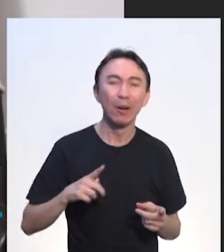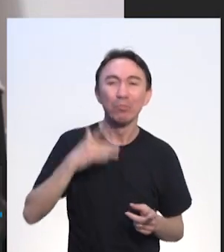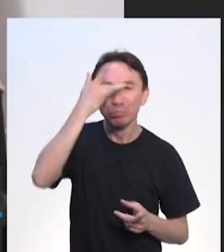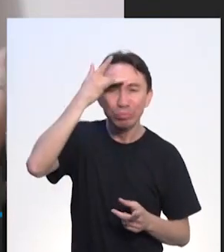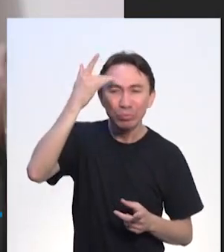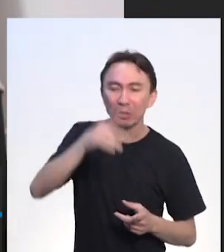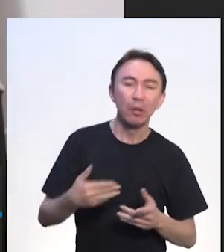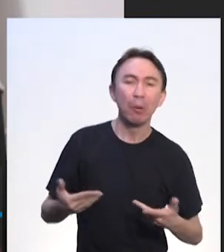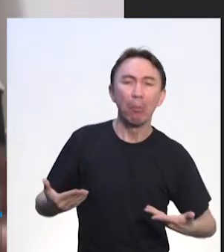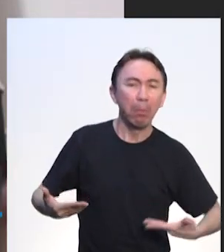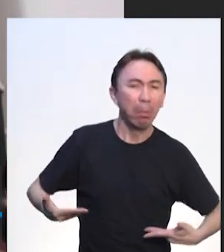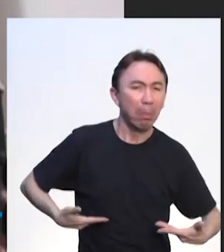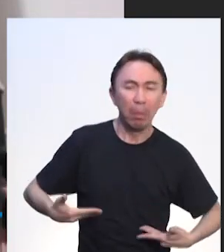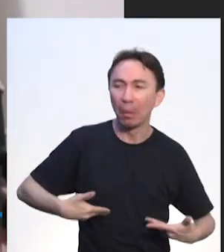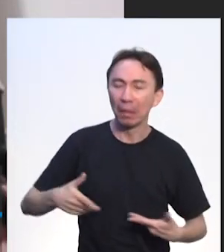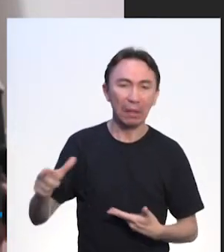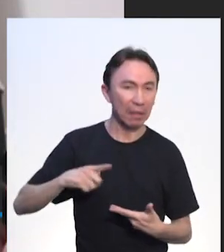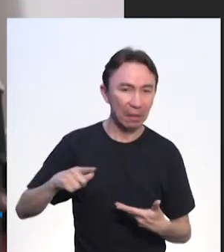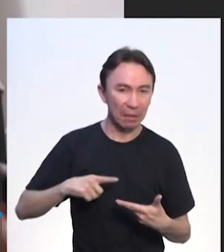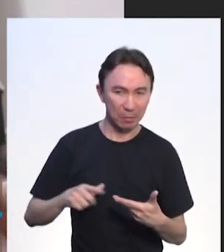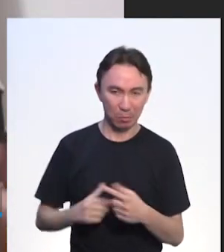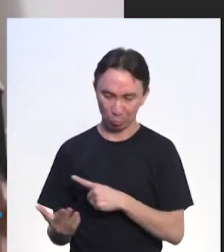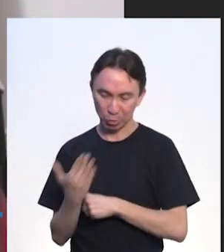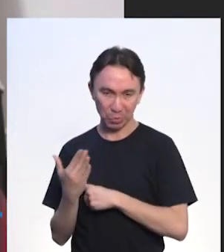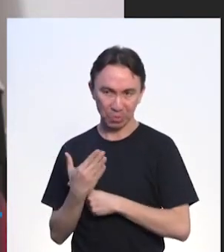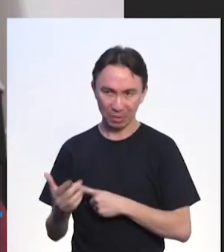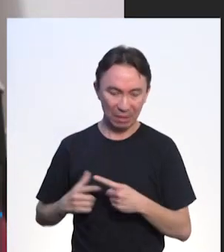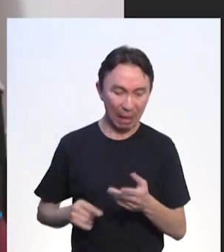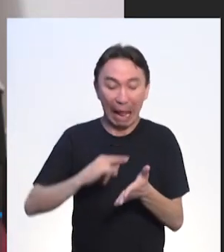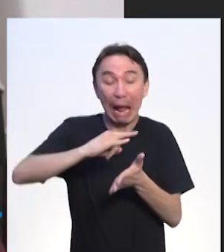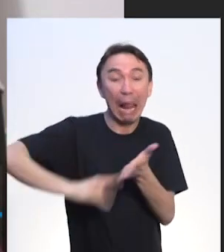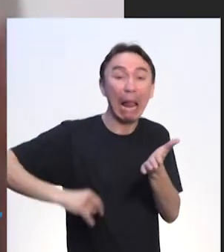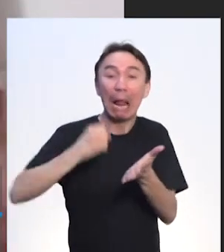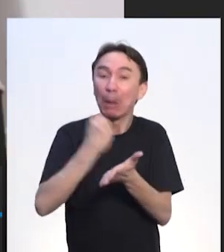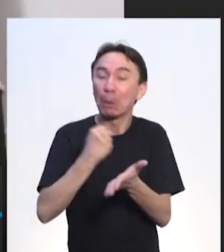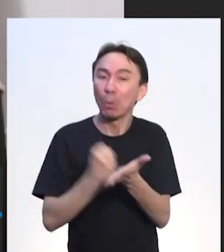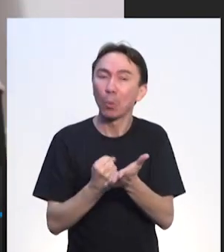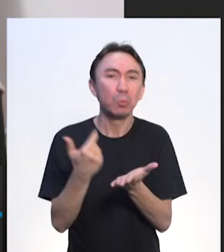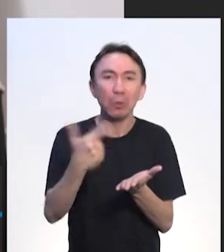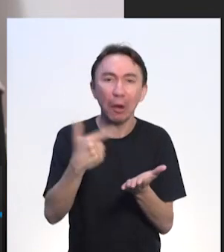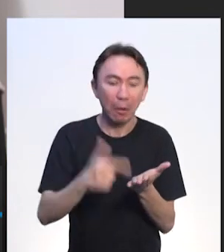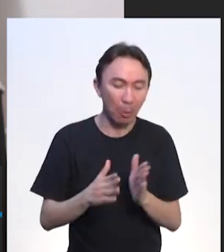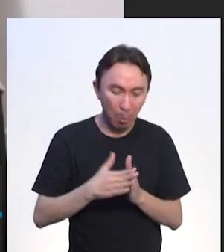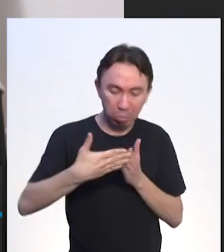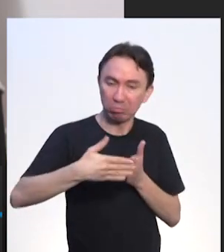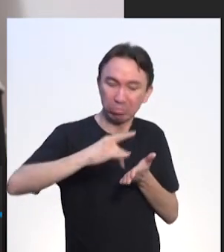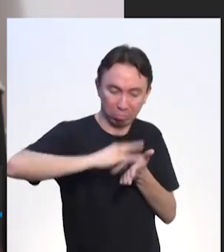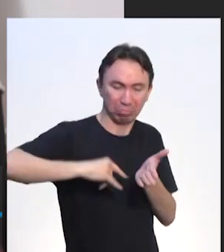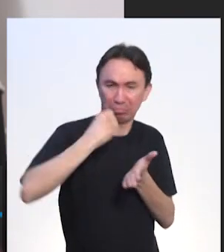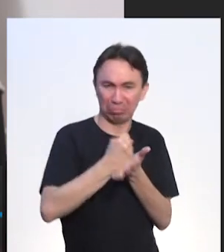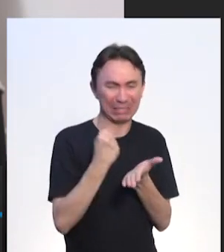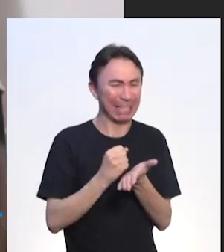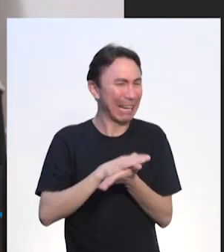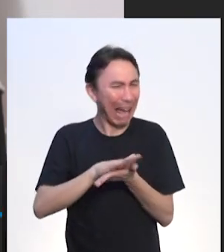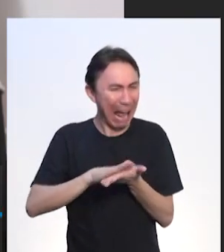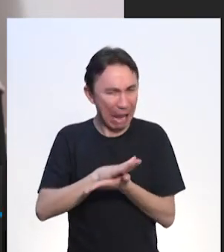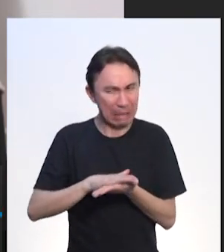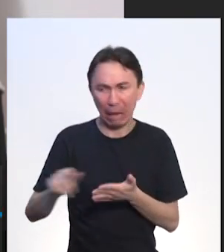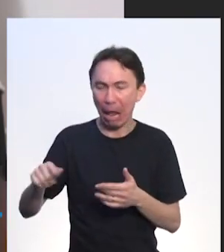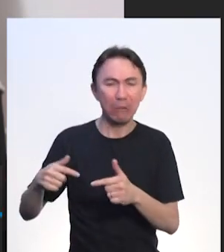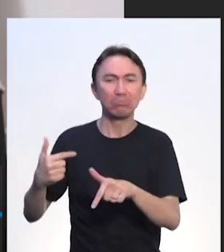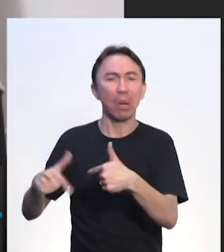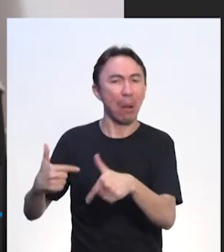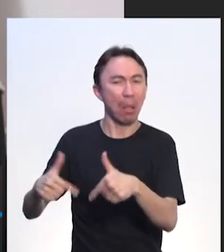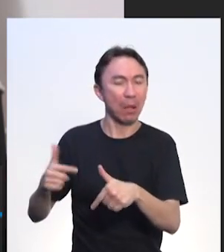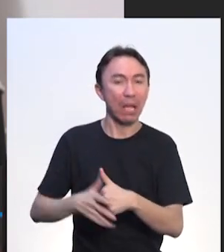de trabalho, não tem nada dizendo que ele trabalha para mim. Eu não assinei carteira nem nada e ele está trabalhando lá. Se eu demitir